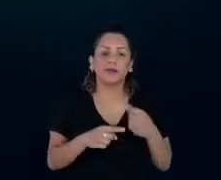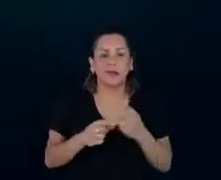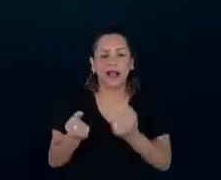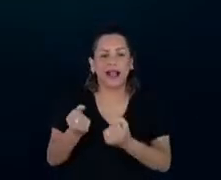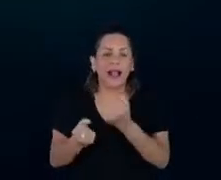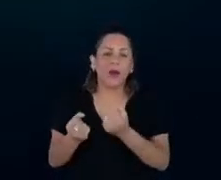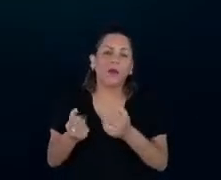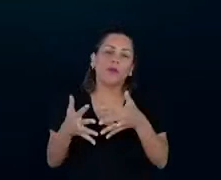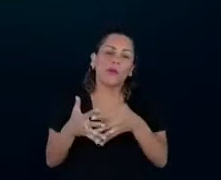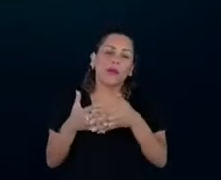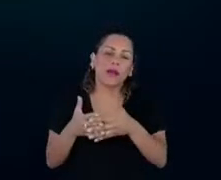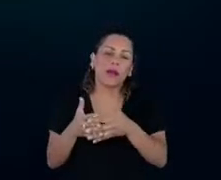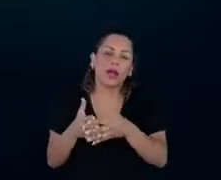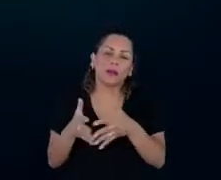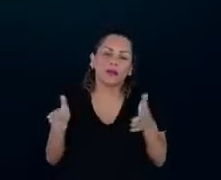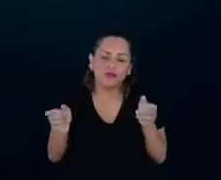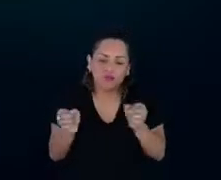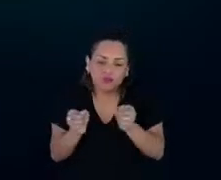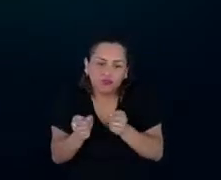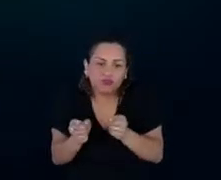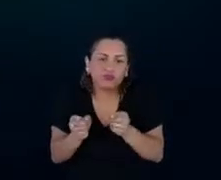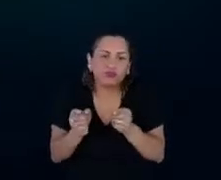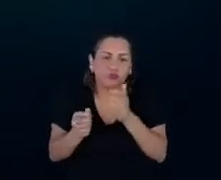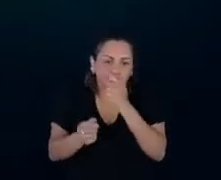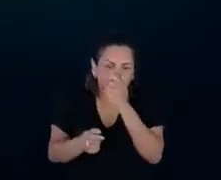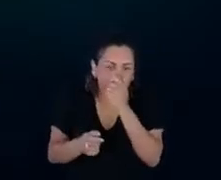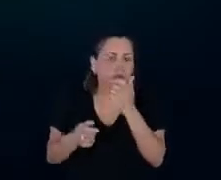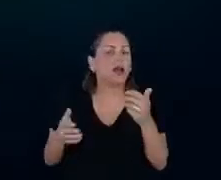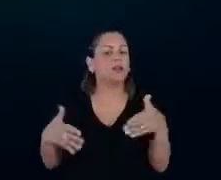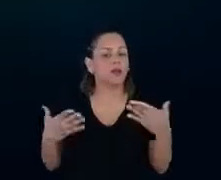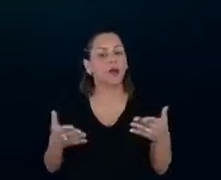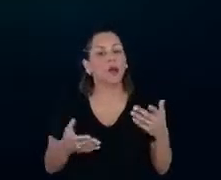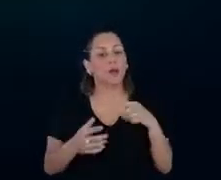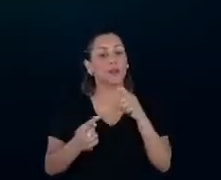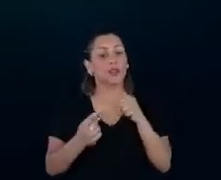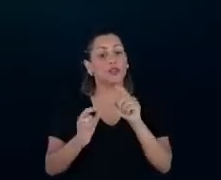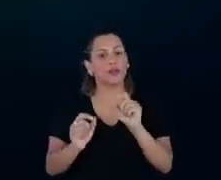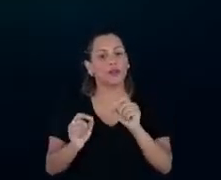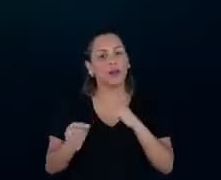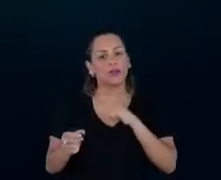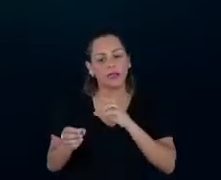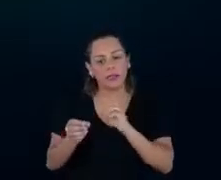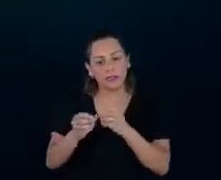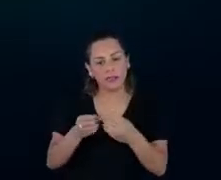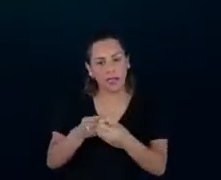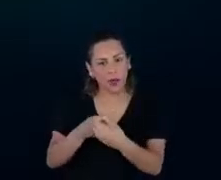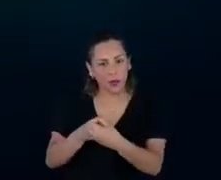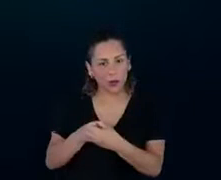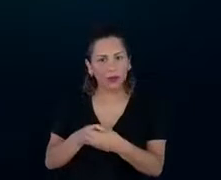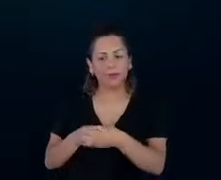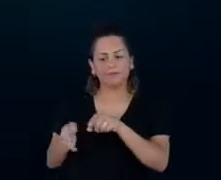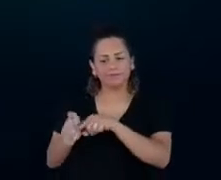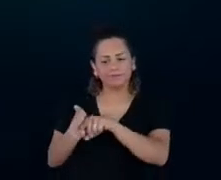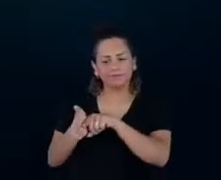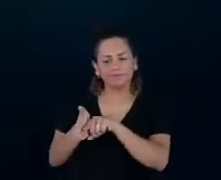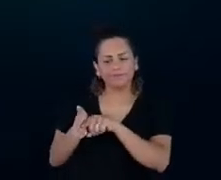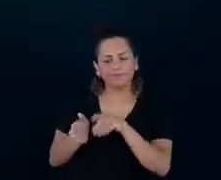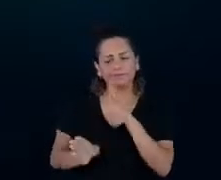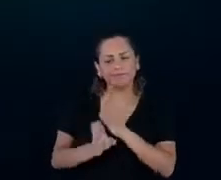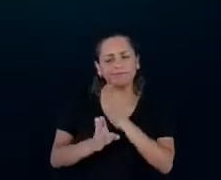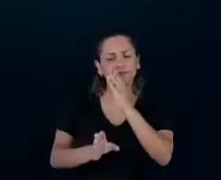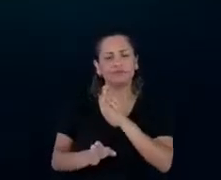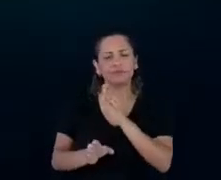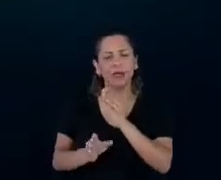é se tornar, gerar essa célula, gerar a pesquisa para que ela tenha um tamanho ideal para que a gente consiga colocar num veículo